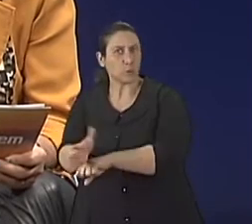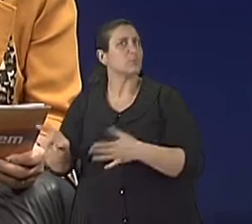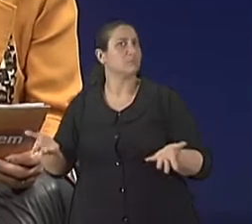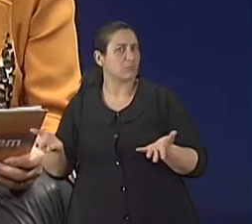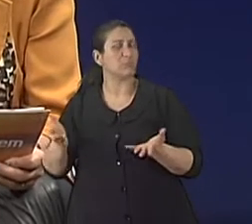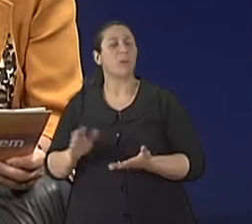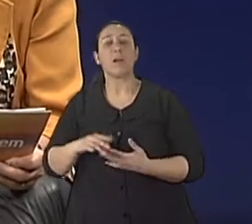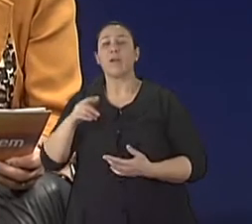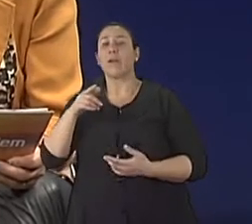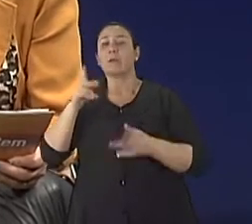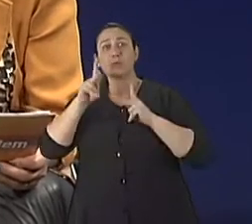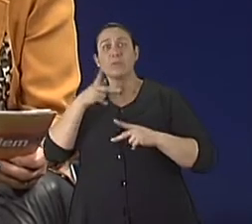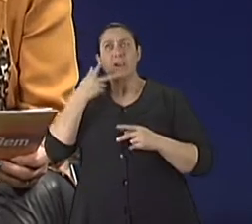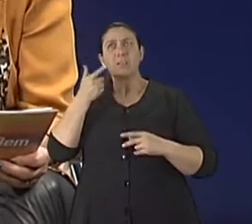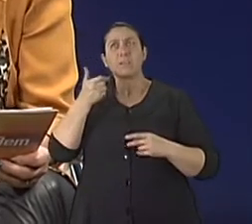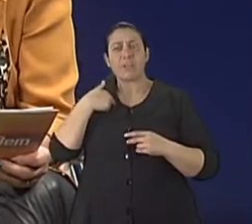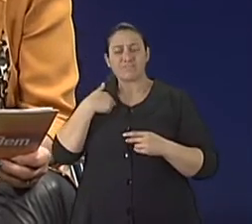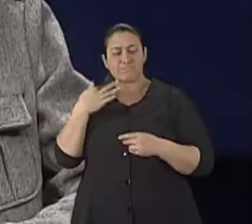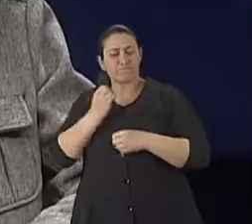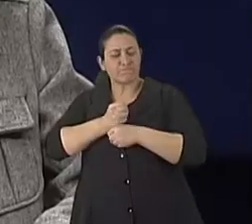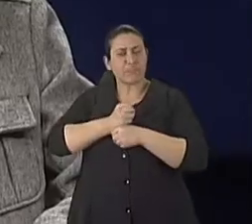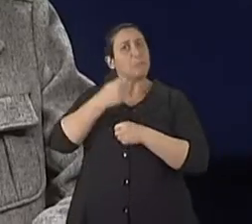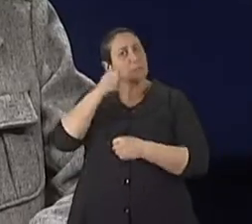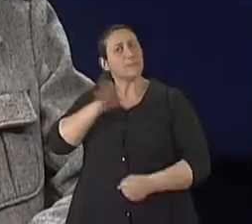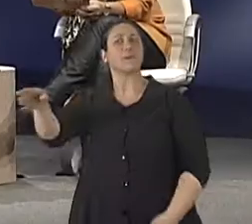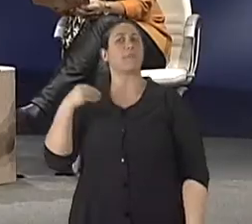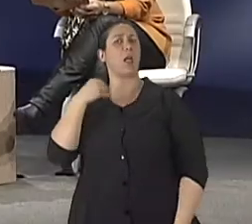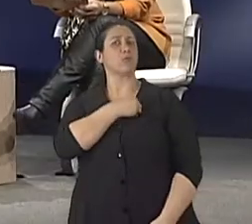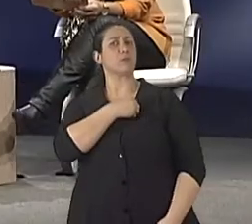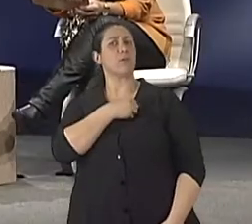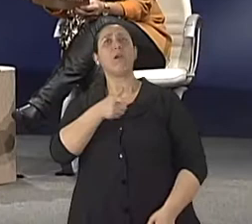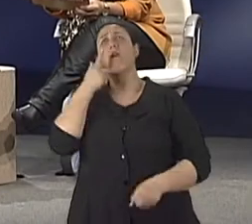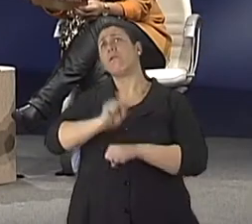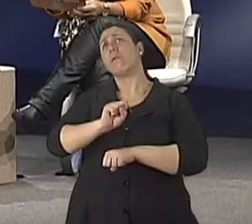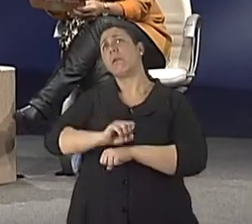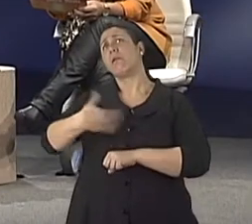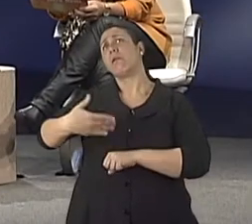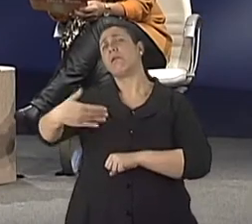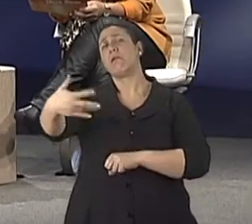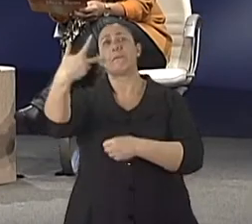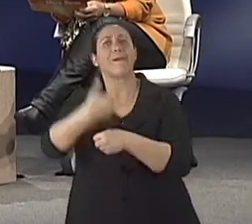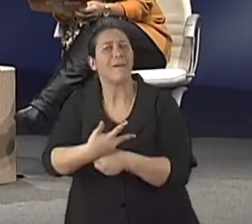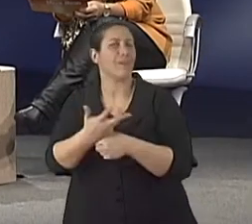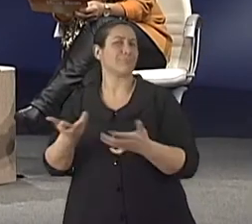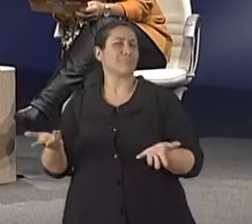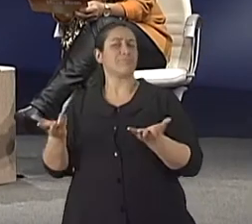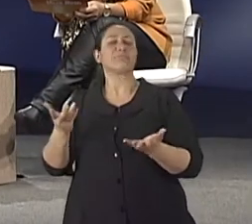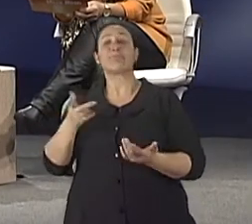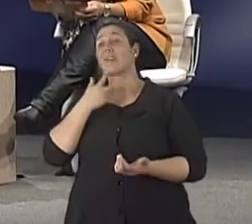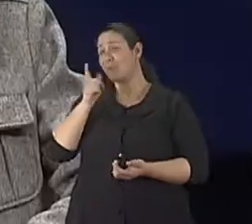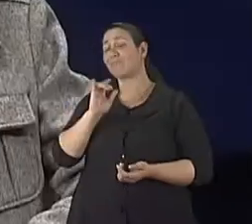médico é se ela deu sinal tá na hora de um médico não certeza o senhor tá lá pra esse né doutor com certeza mas muitas pessoas acabam